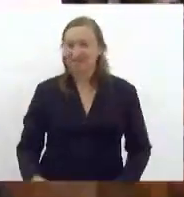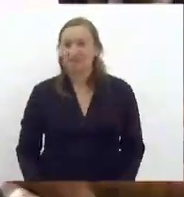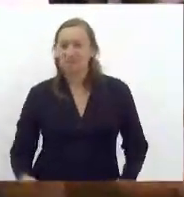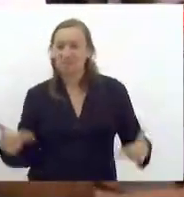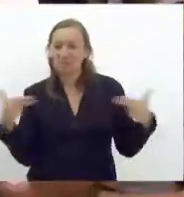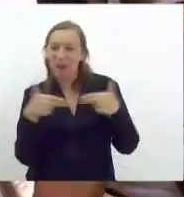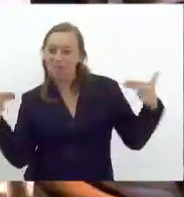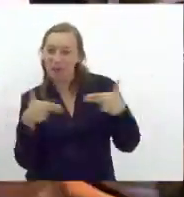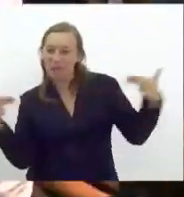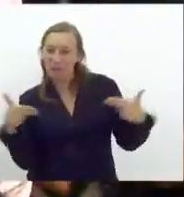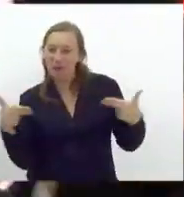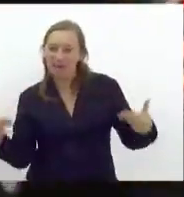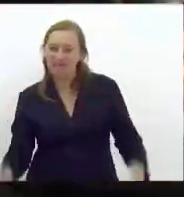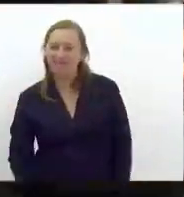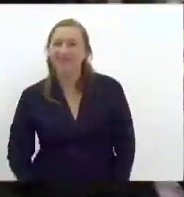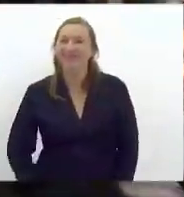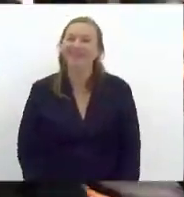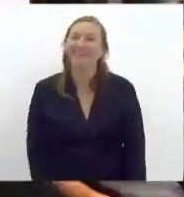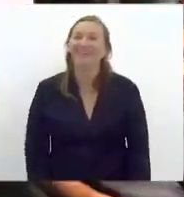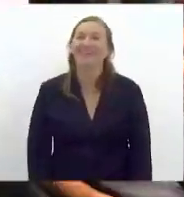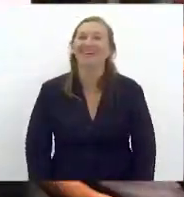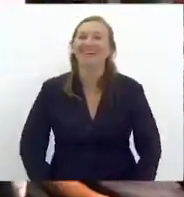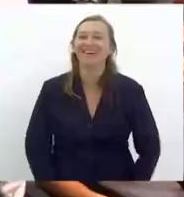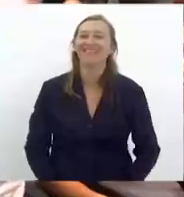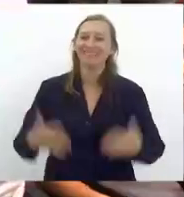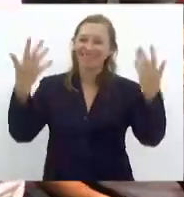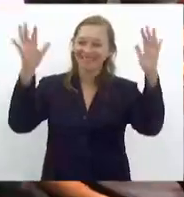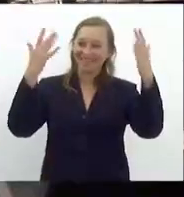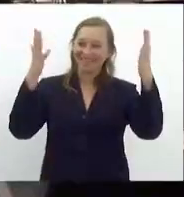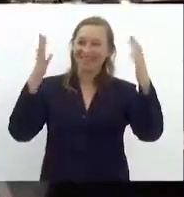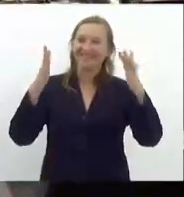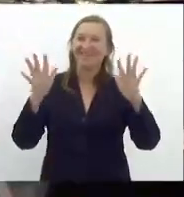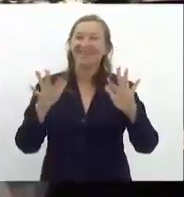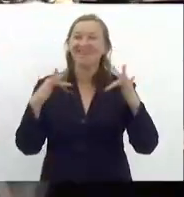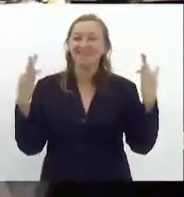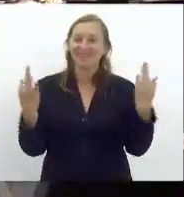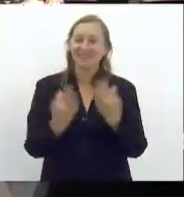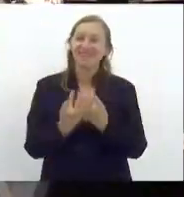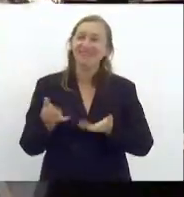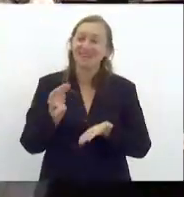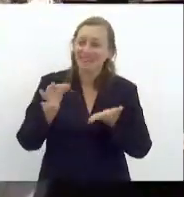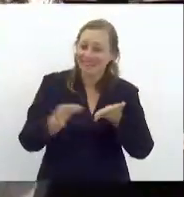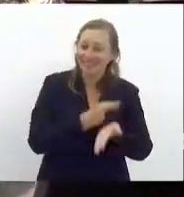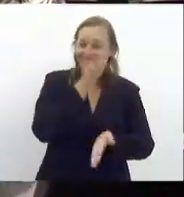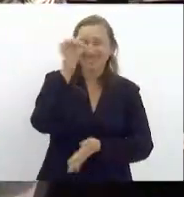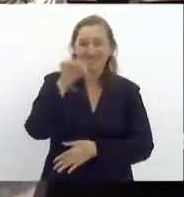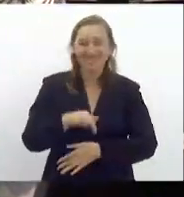É isso aí família assim não aqui